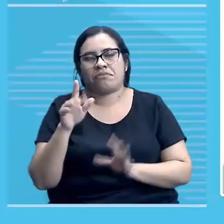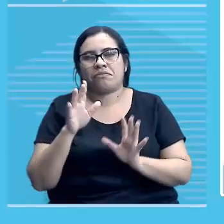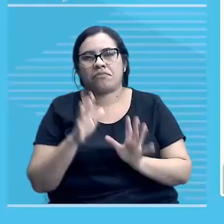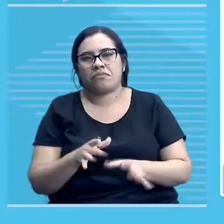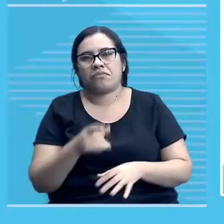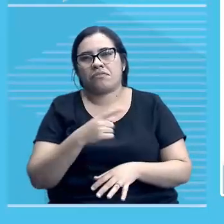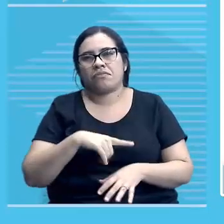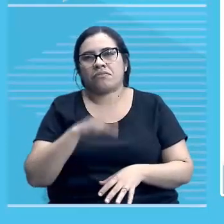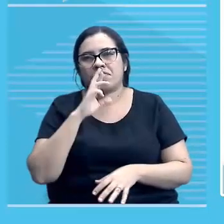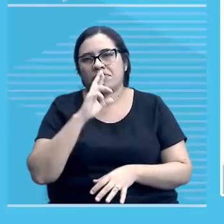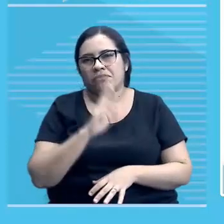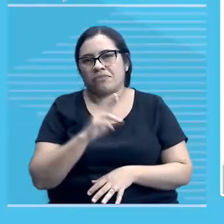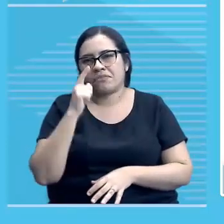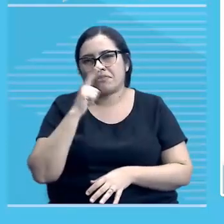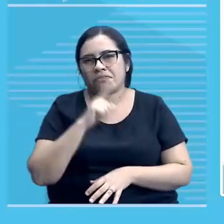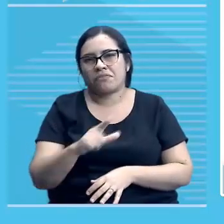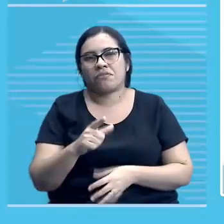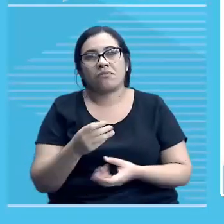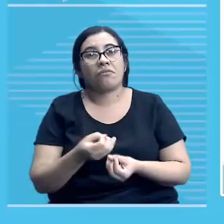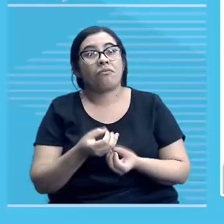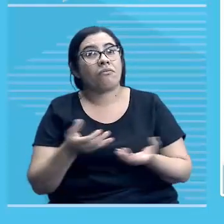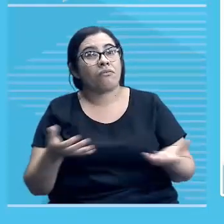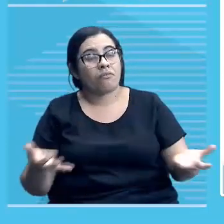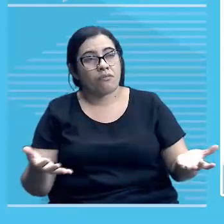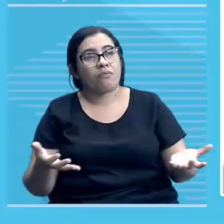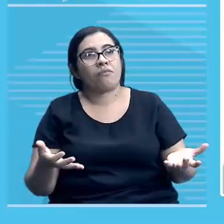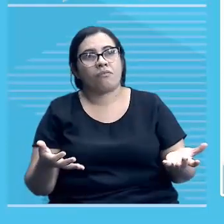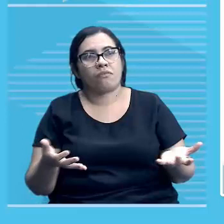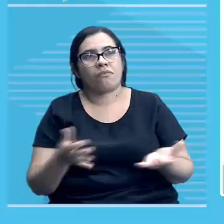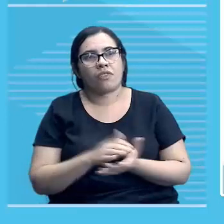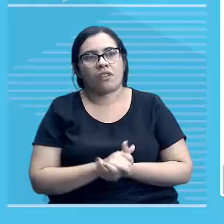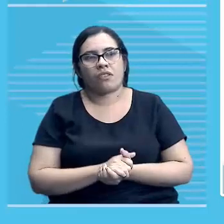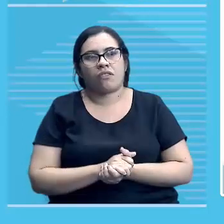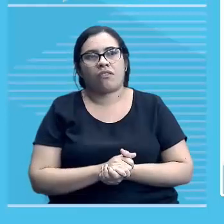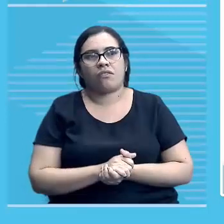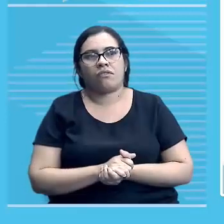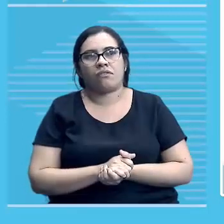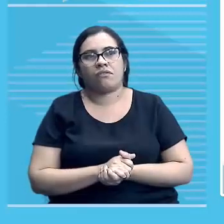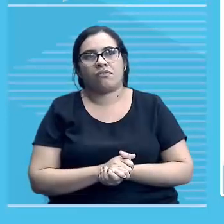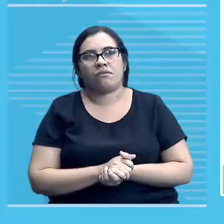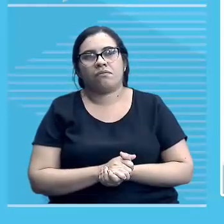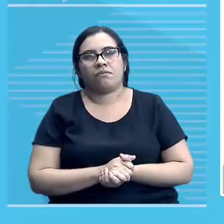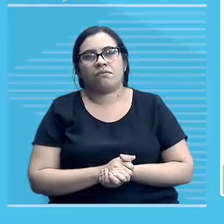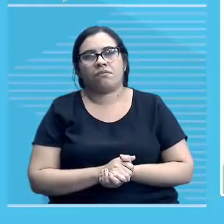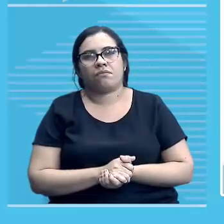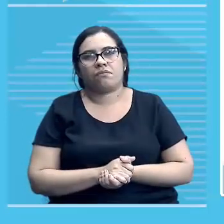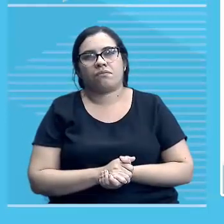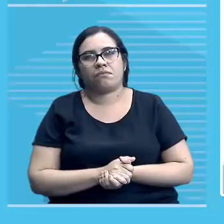para a gente resolver usando o método bem